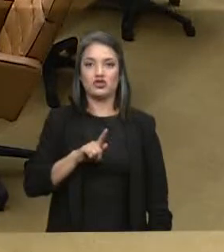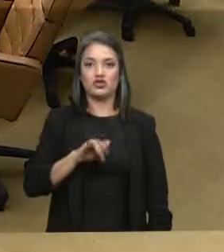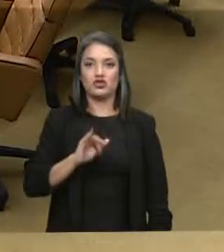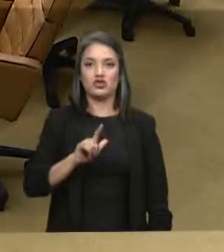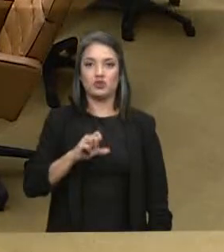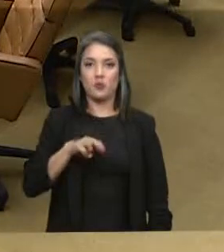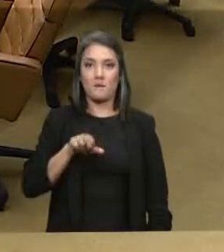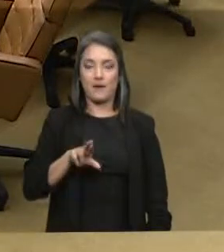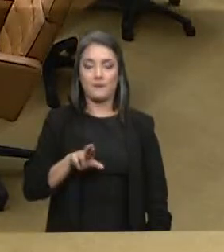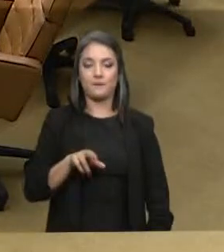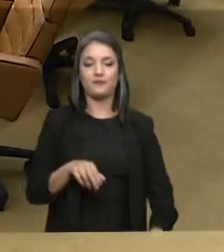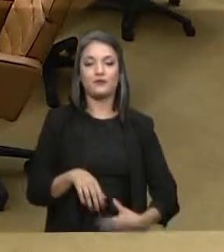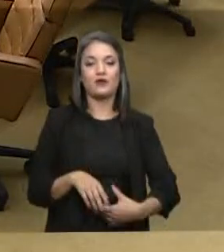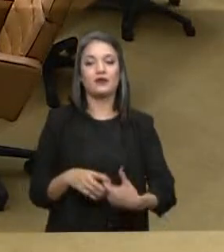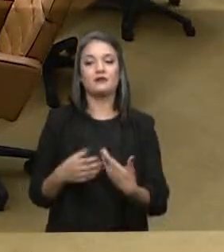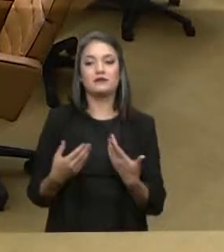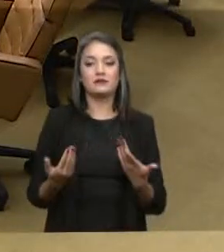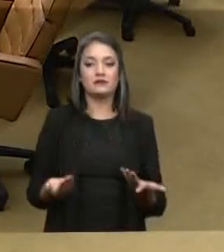importante